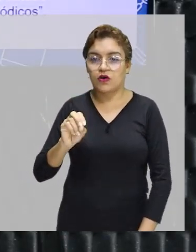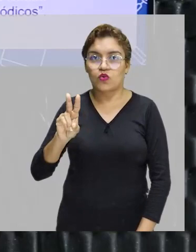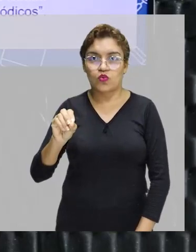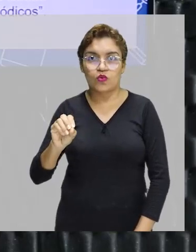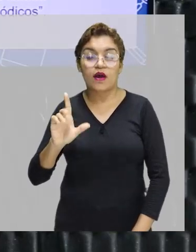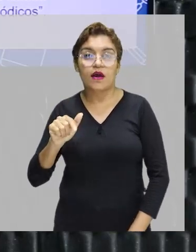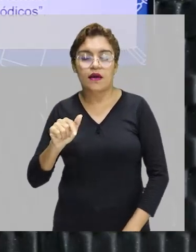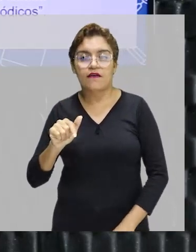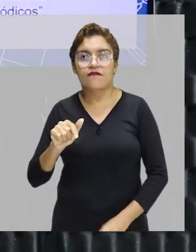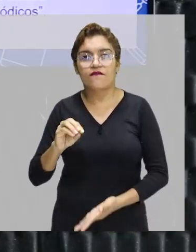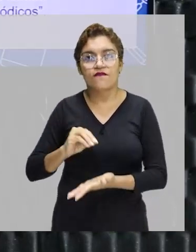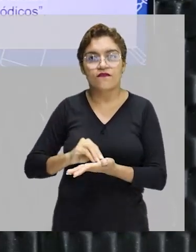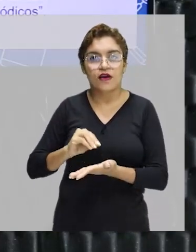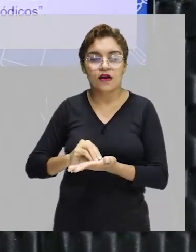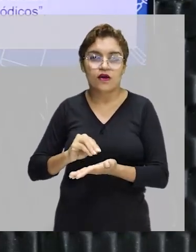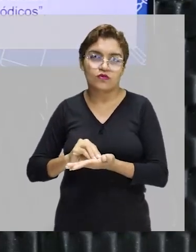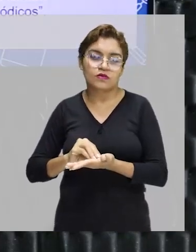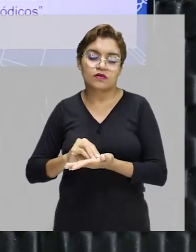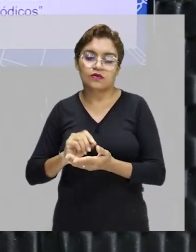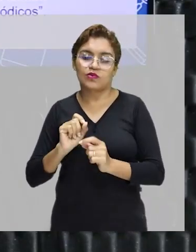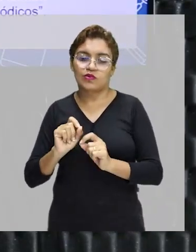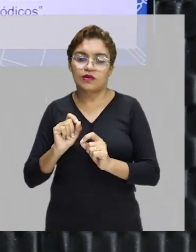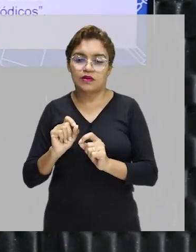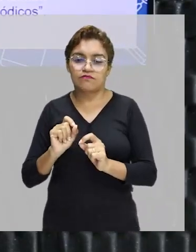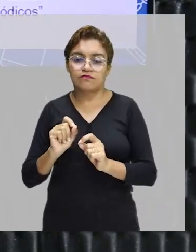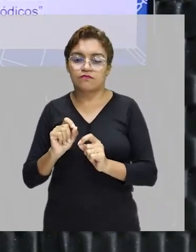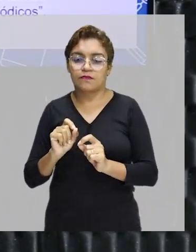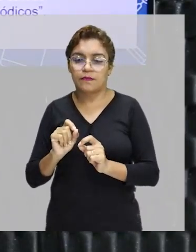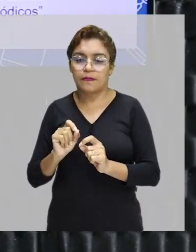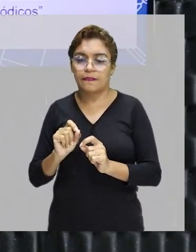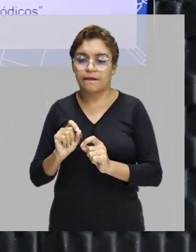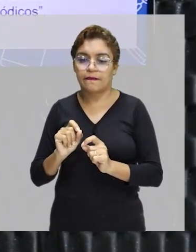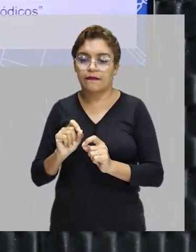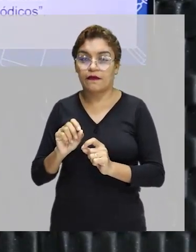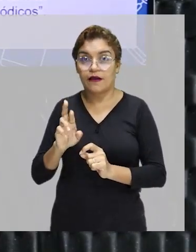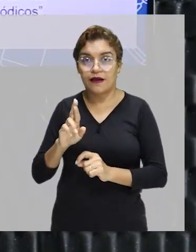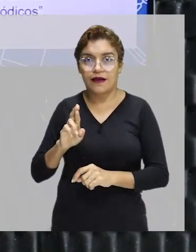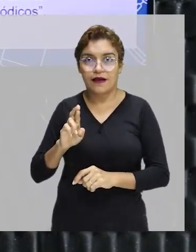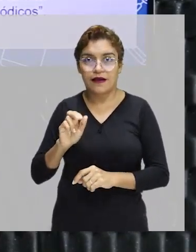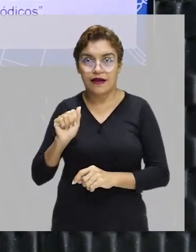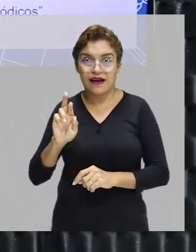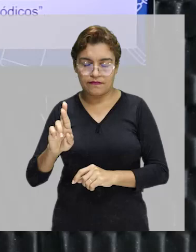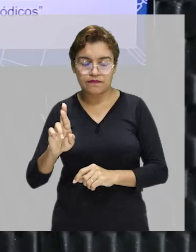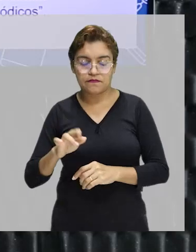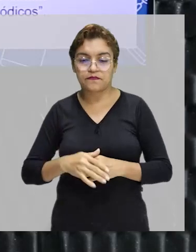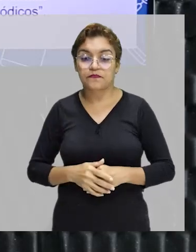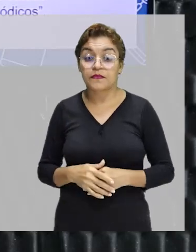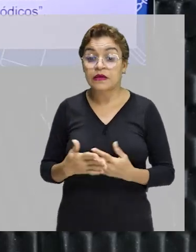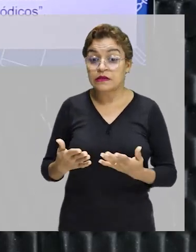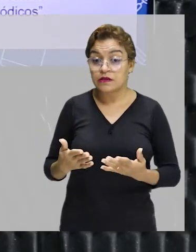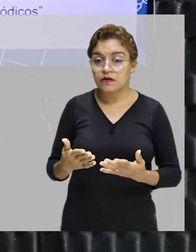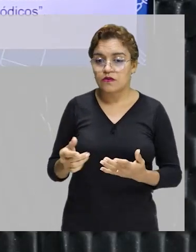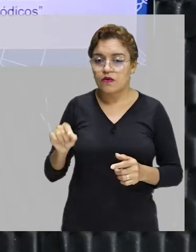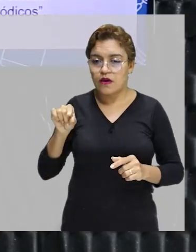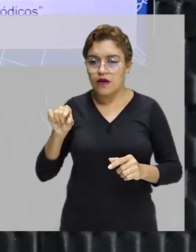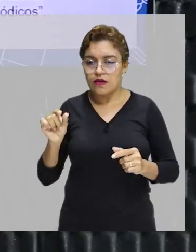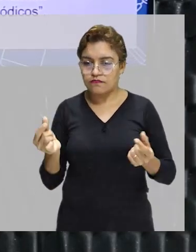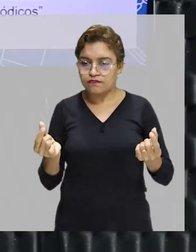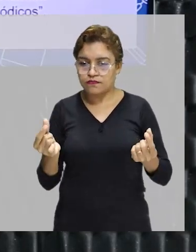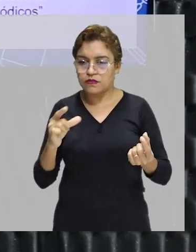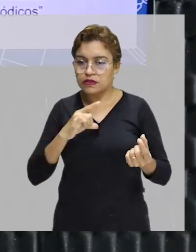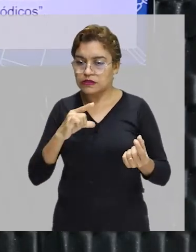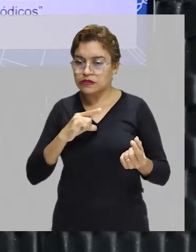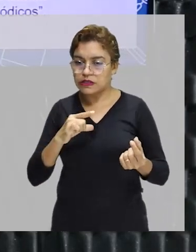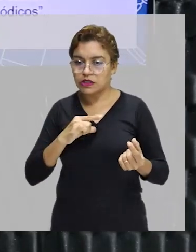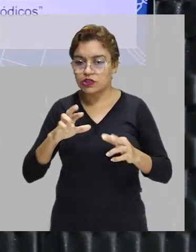né, ausência ou quase ausência, certo, de ar. Quando os eletrodos eram submetidos a uma